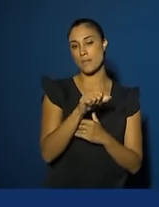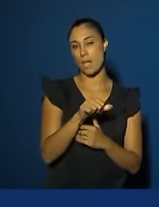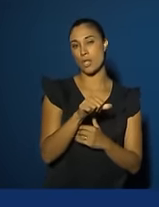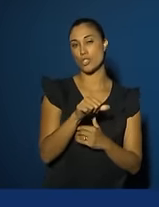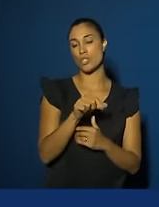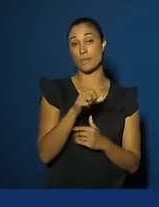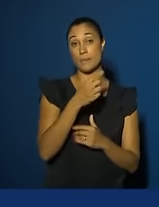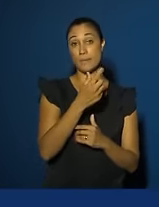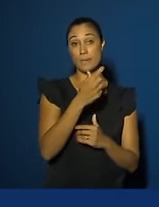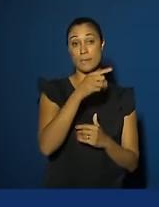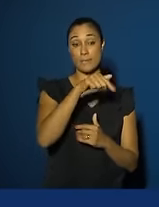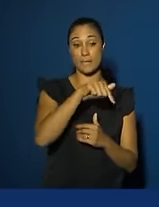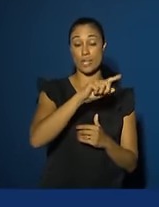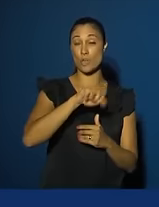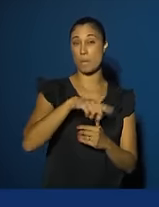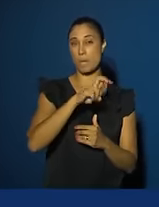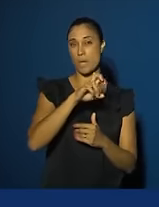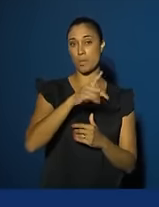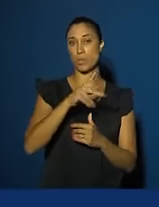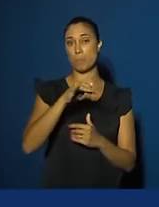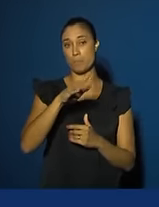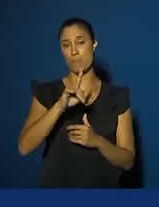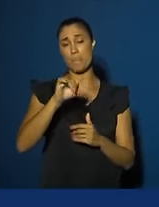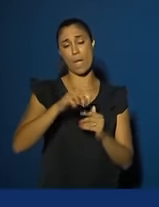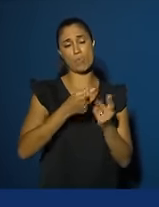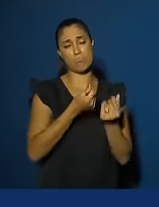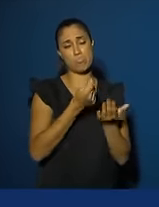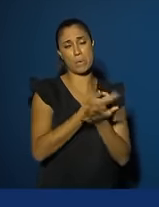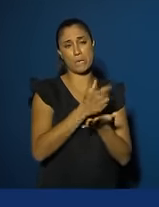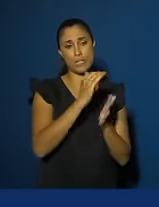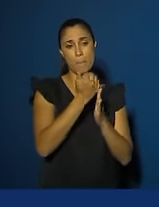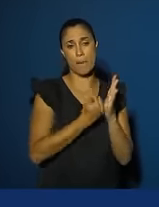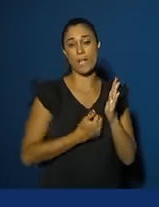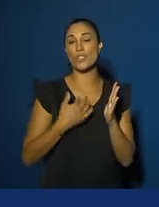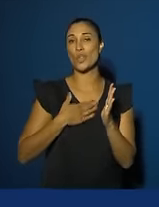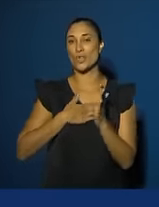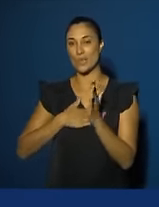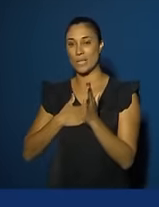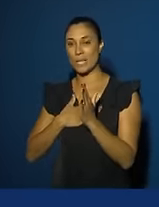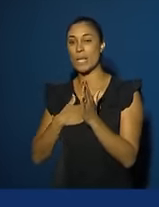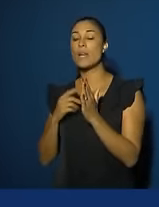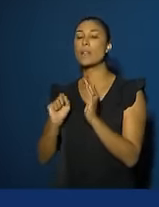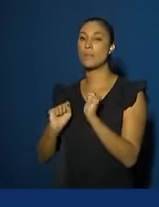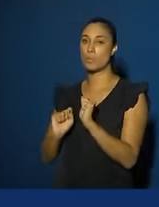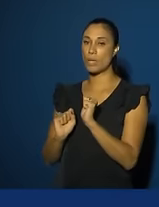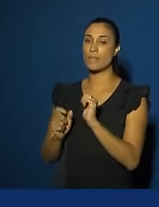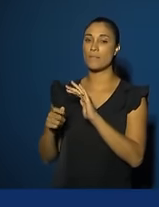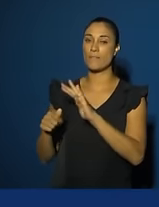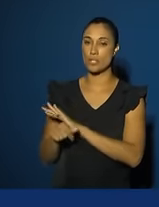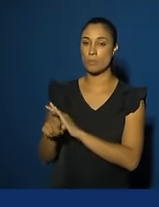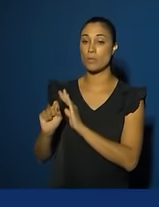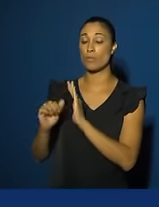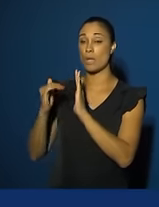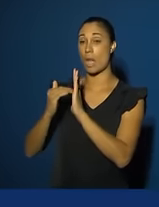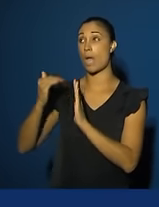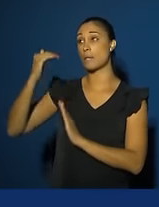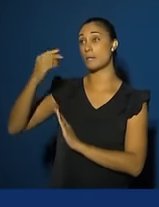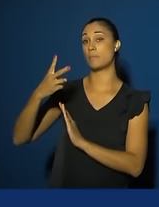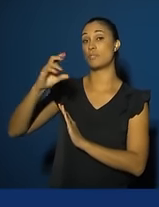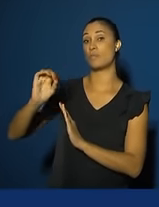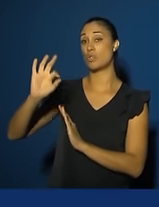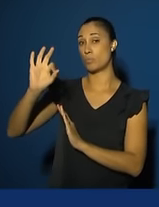17.000% do PIB uma taxa baixa a gente deveria enfim todos nós gostaríamos que a taxa de investimento do Brasil fosse acima de